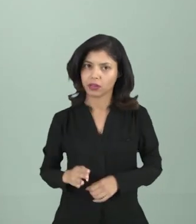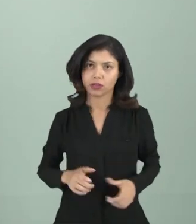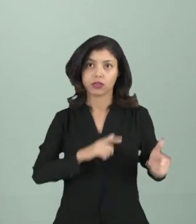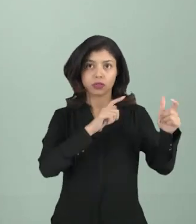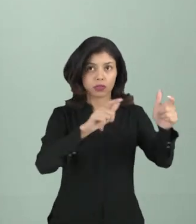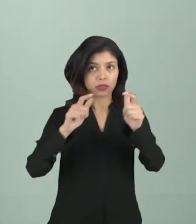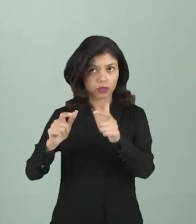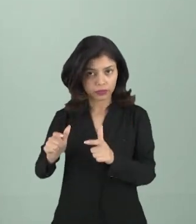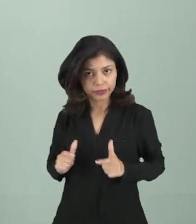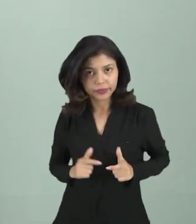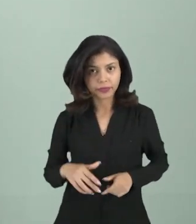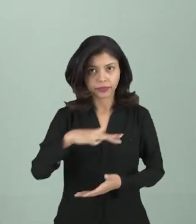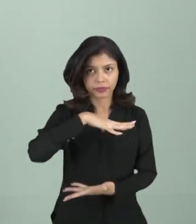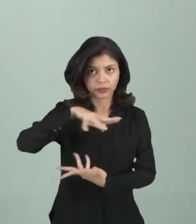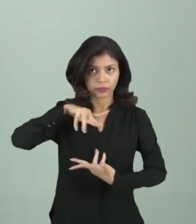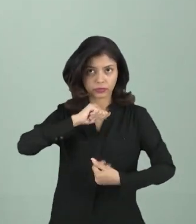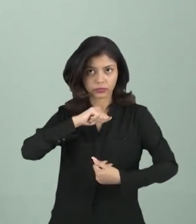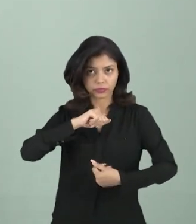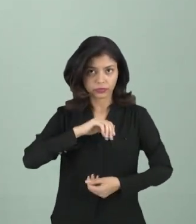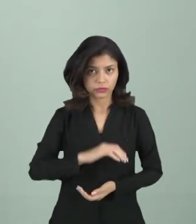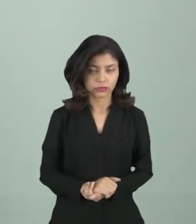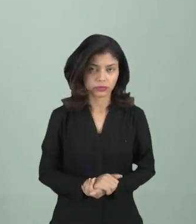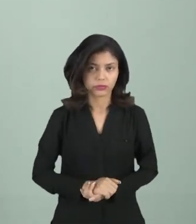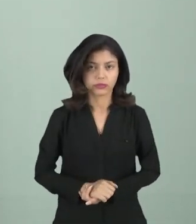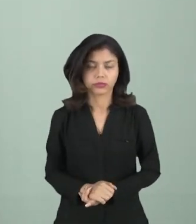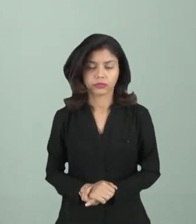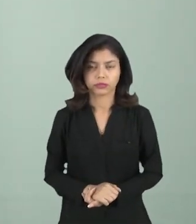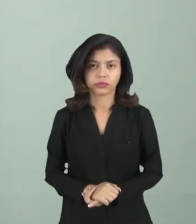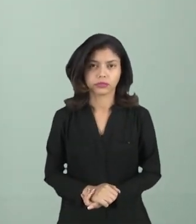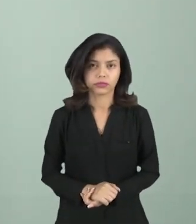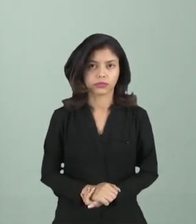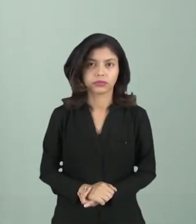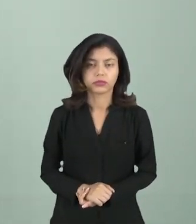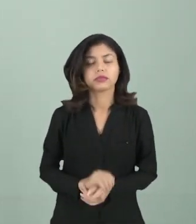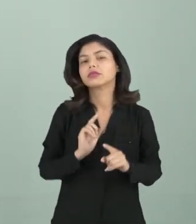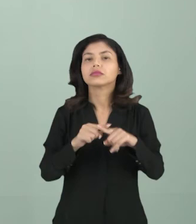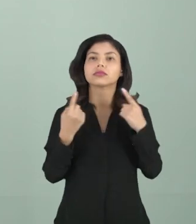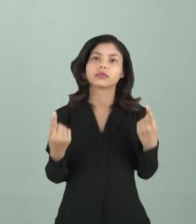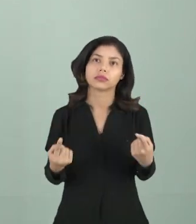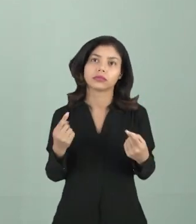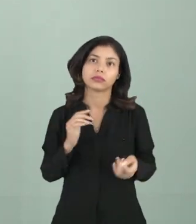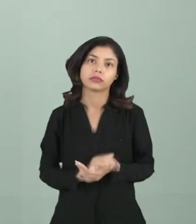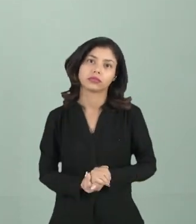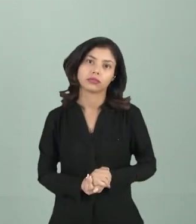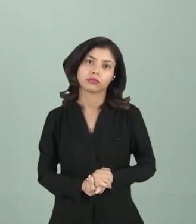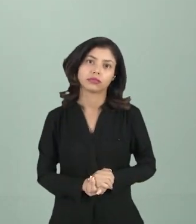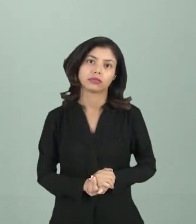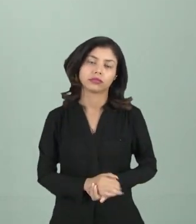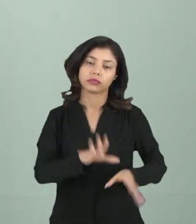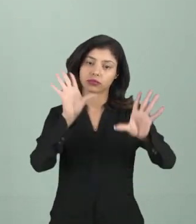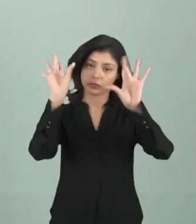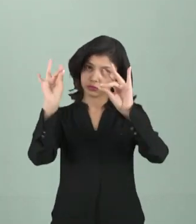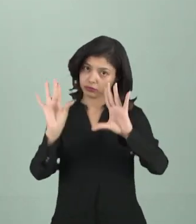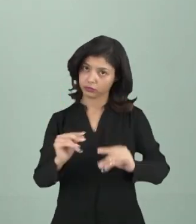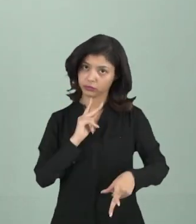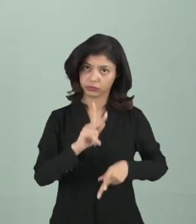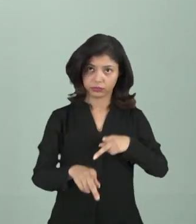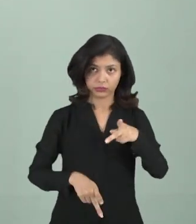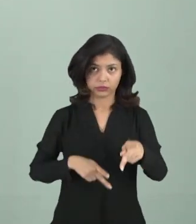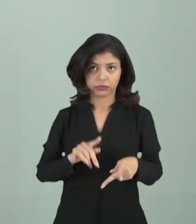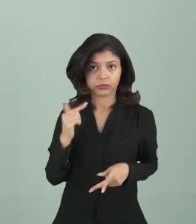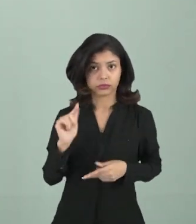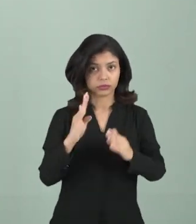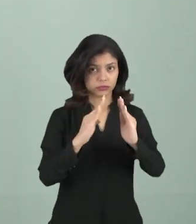Existem em diversos locais do mundo, né? Mas as demandas da população